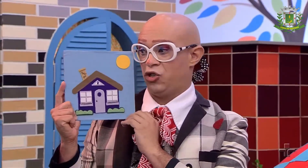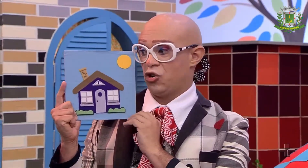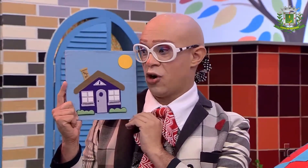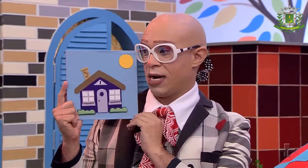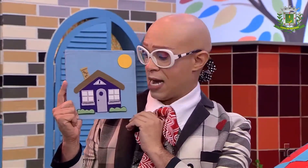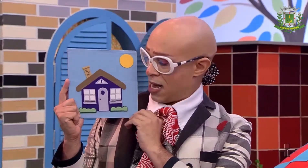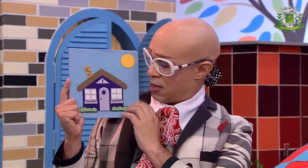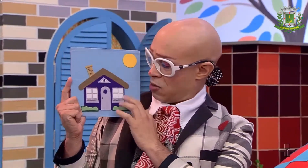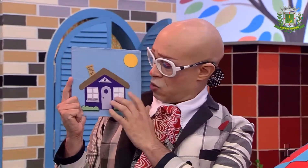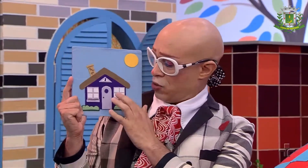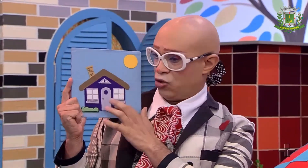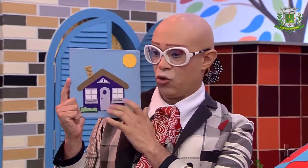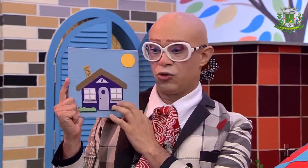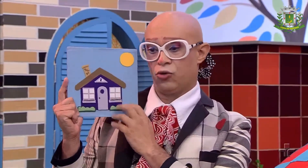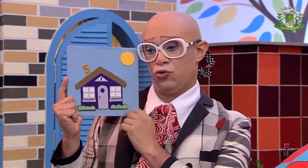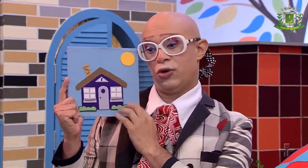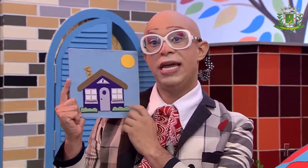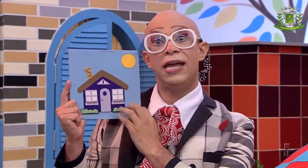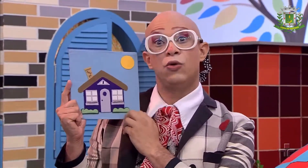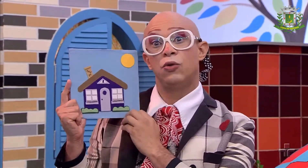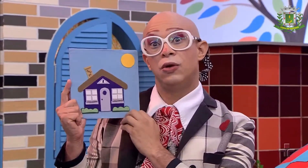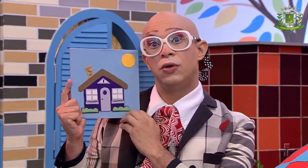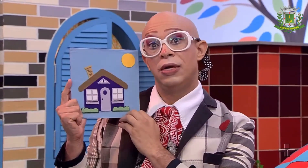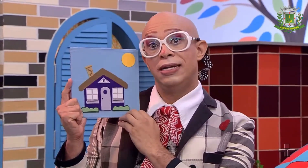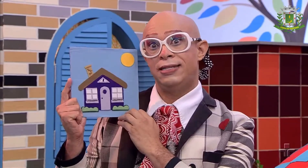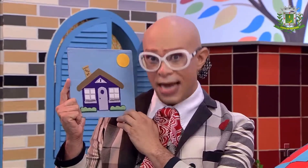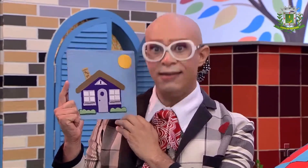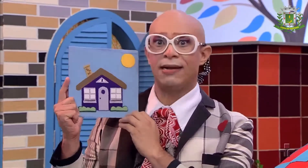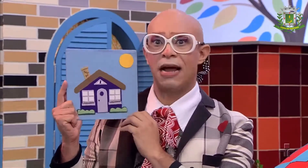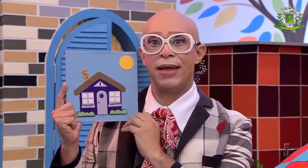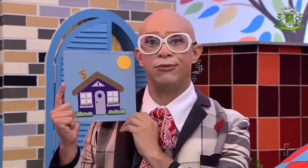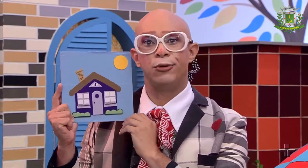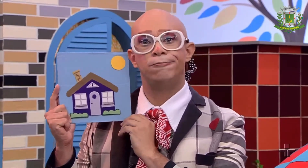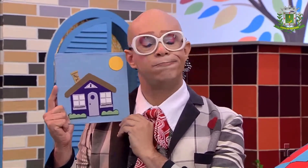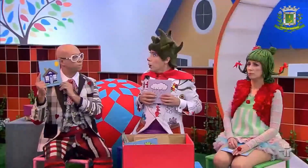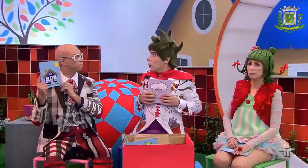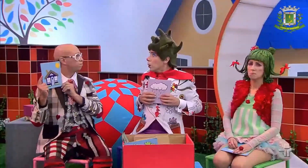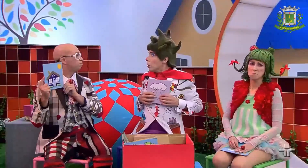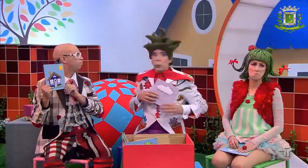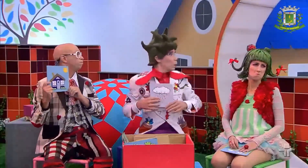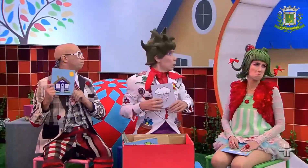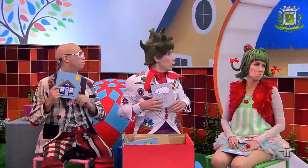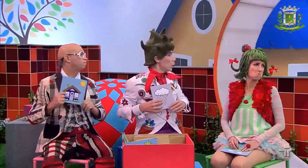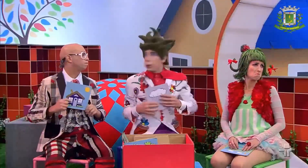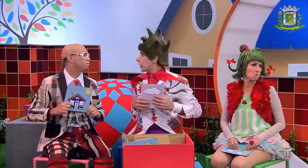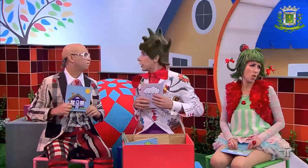Brasil joga o esgoto no rio sem tratamento.